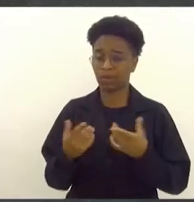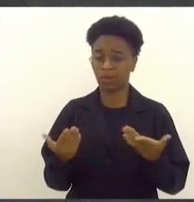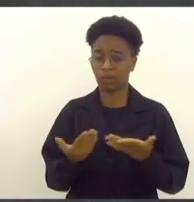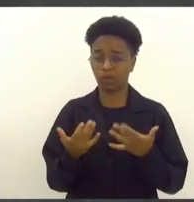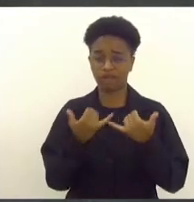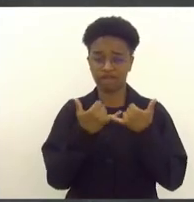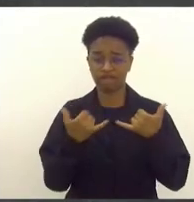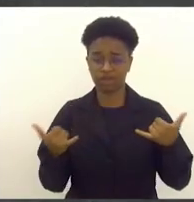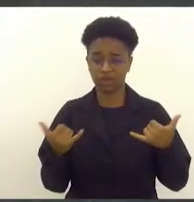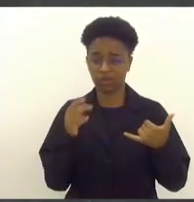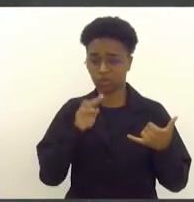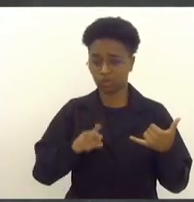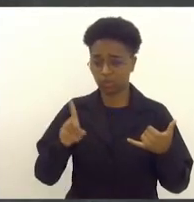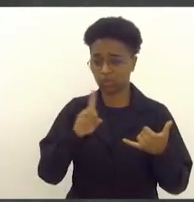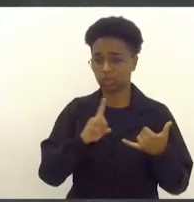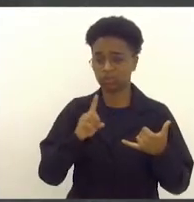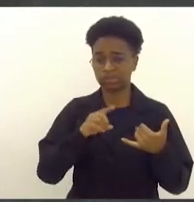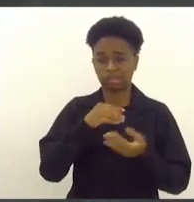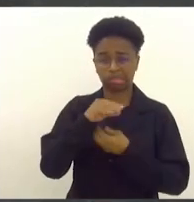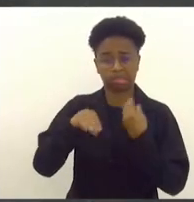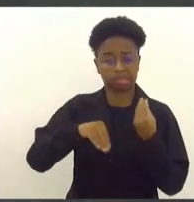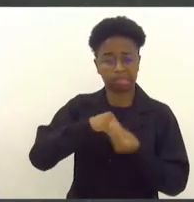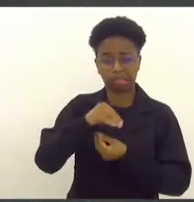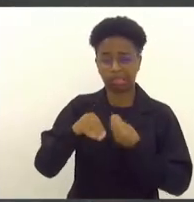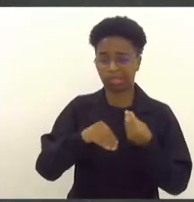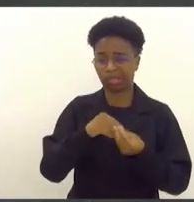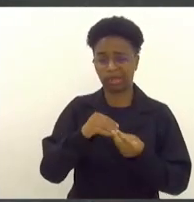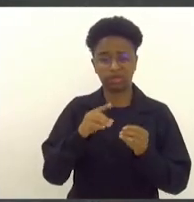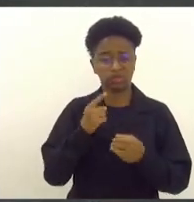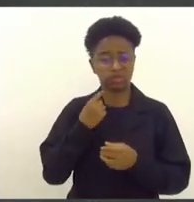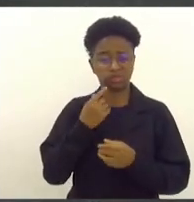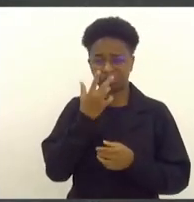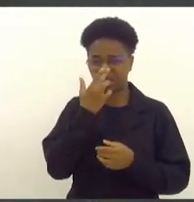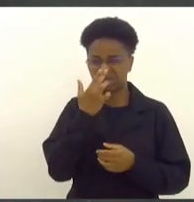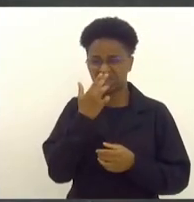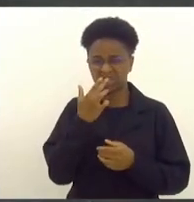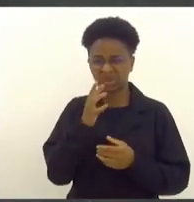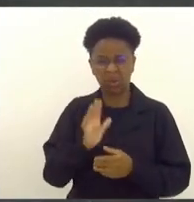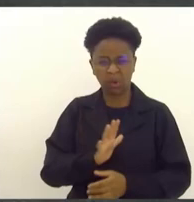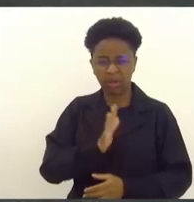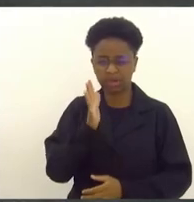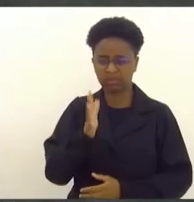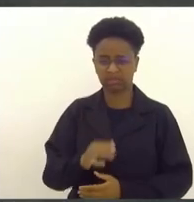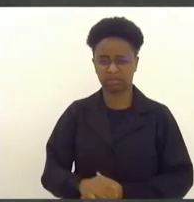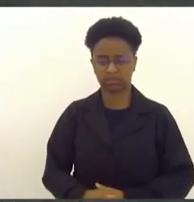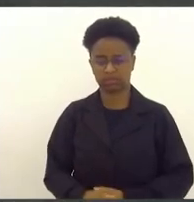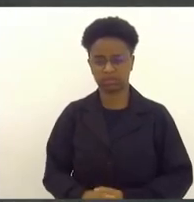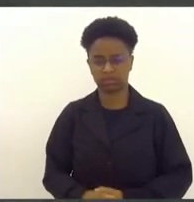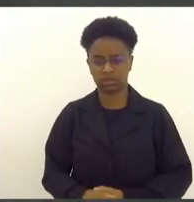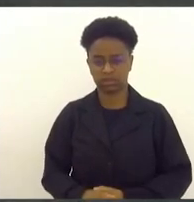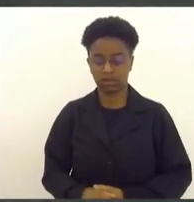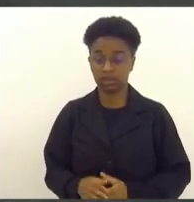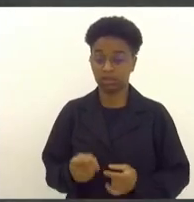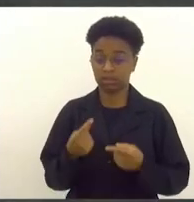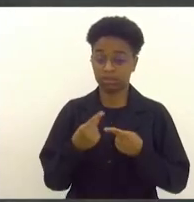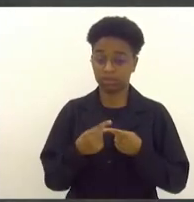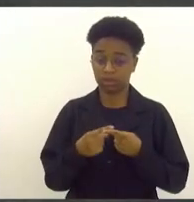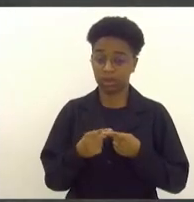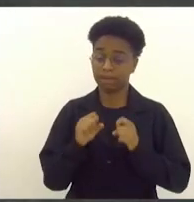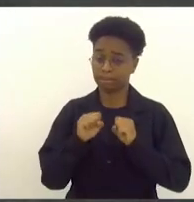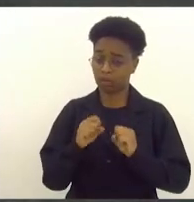fios em desuso como uma poluição urbana uma coisa horrorosa acaba podendo ter